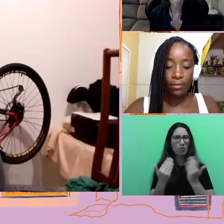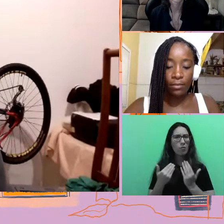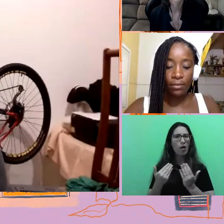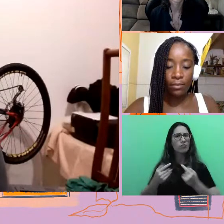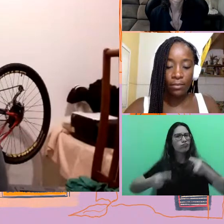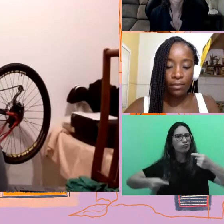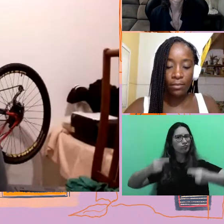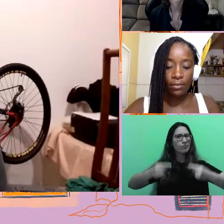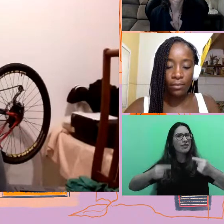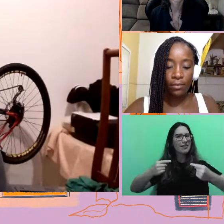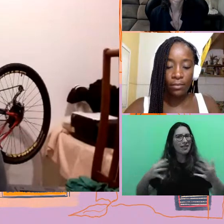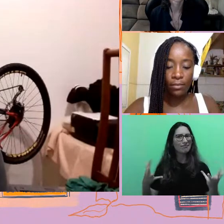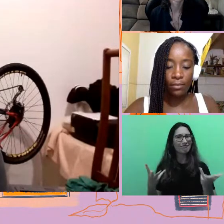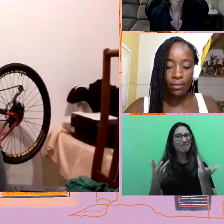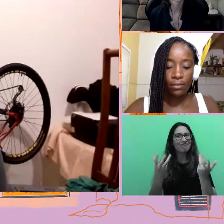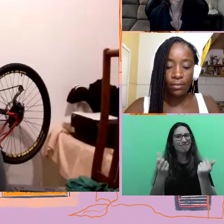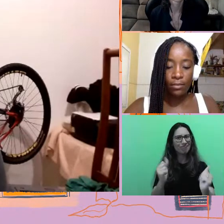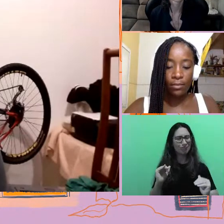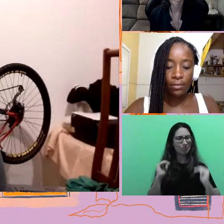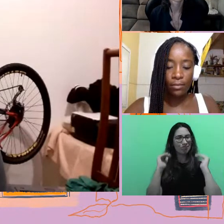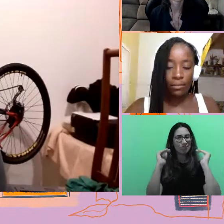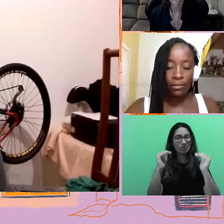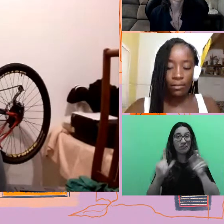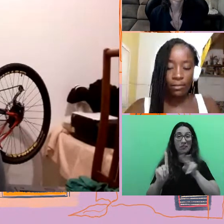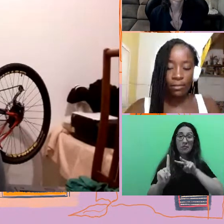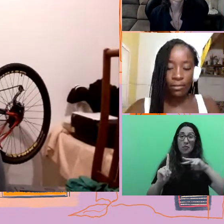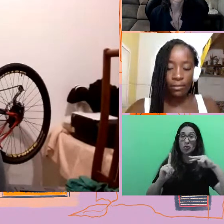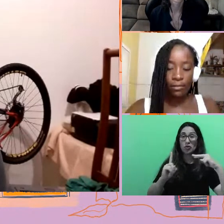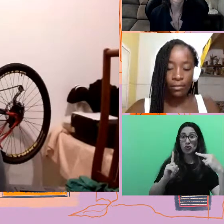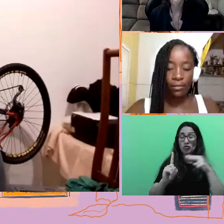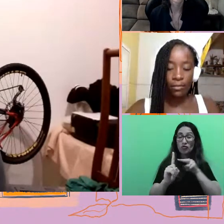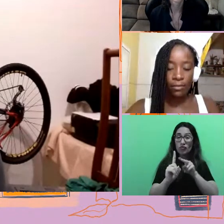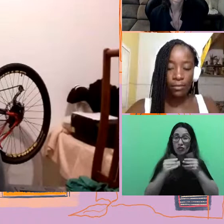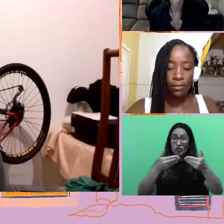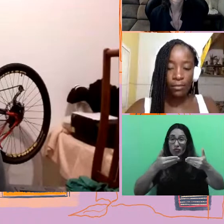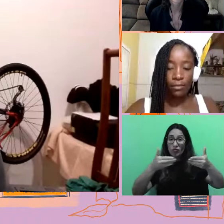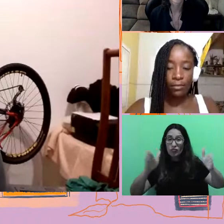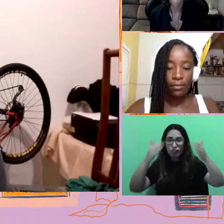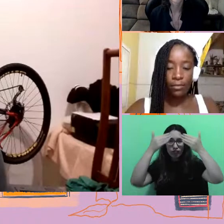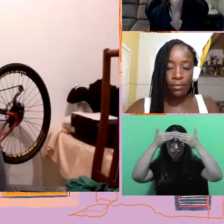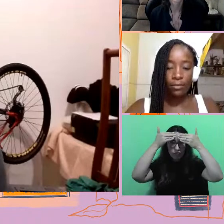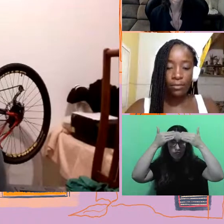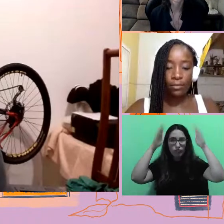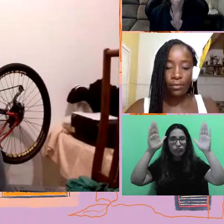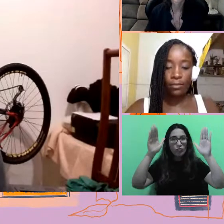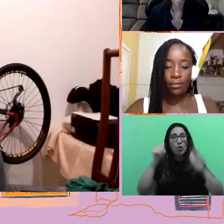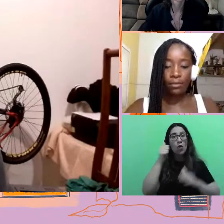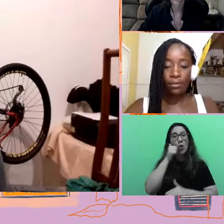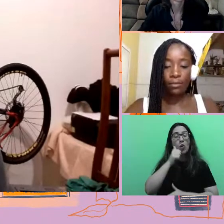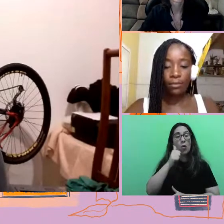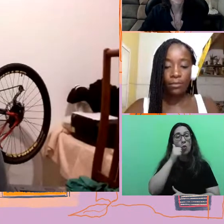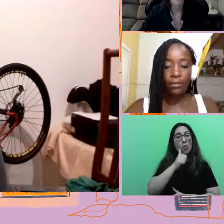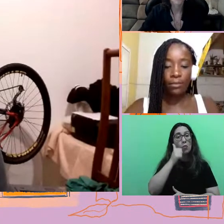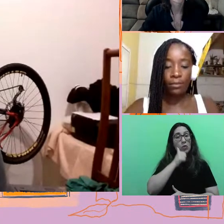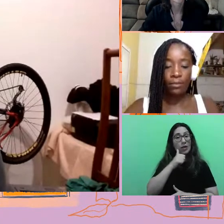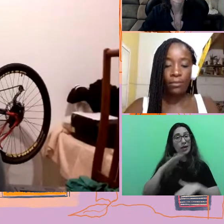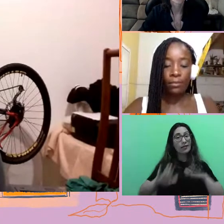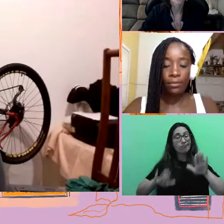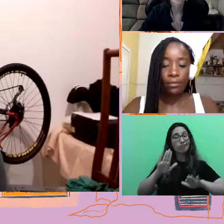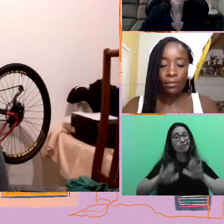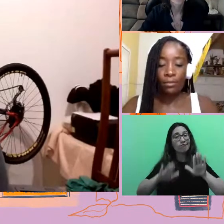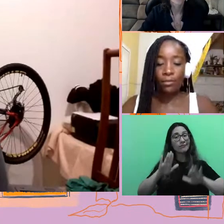debate, leva outros pontos de vista aí para outras mulheres que muitas vezes estão enfrentando, né,